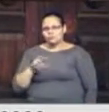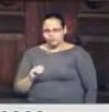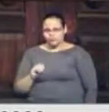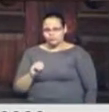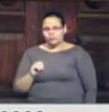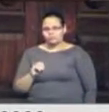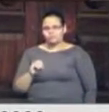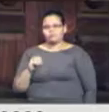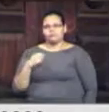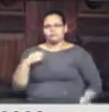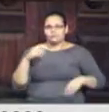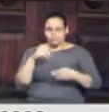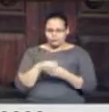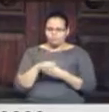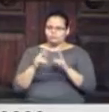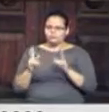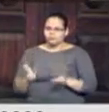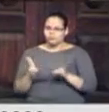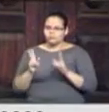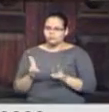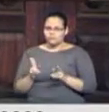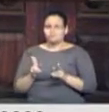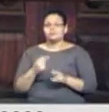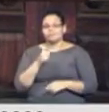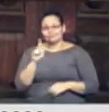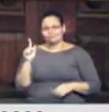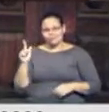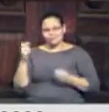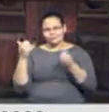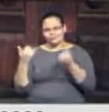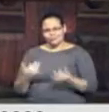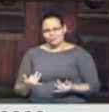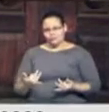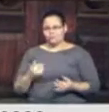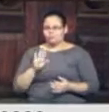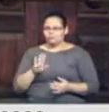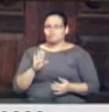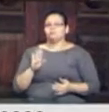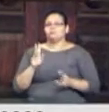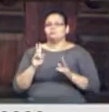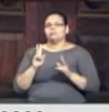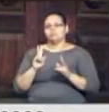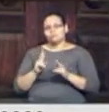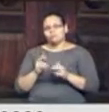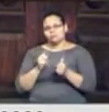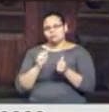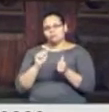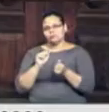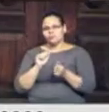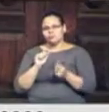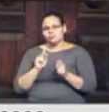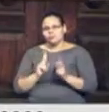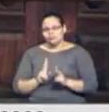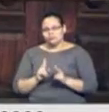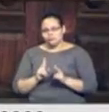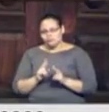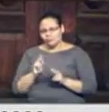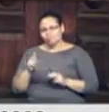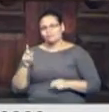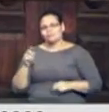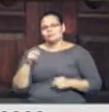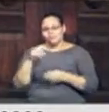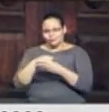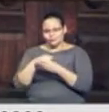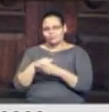eu, que também votei dessa maneira, também com outros argumentos, mas também acompanhando a argumentação do deputado Luiz